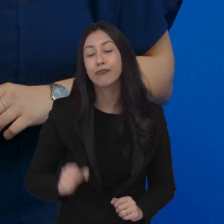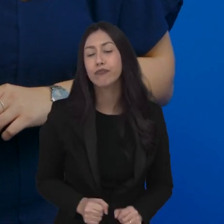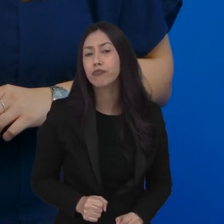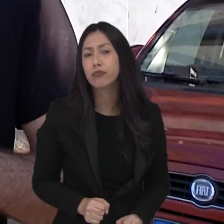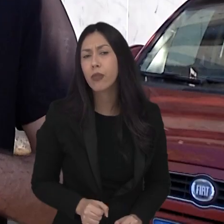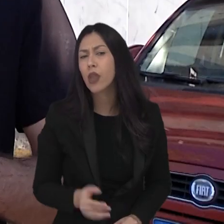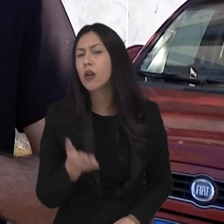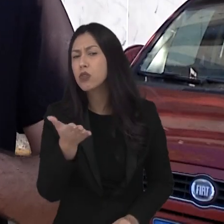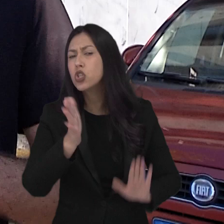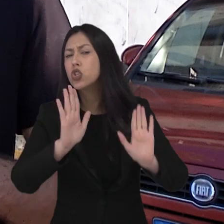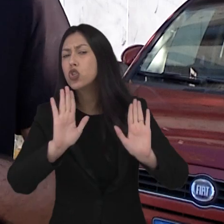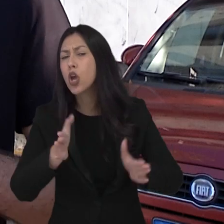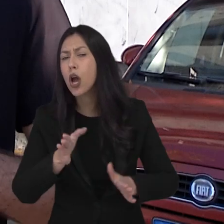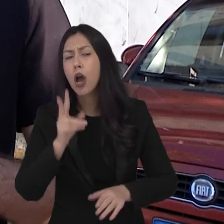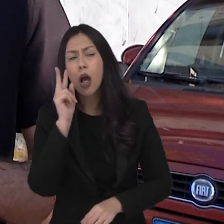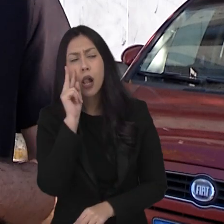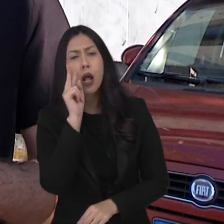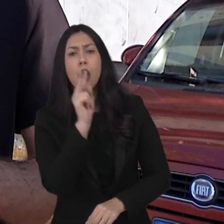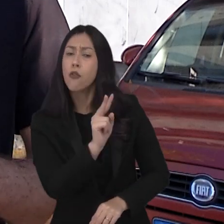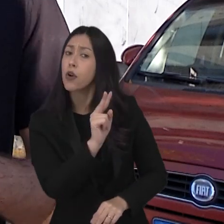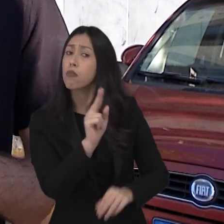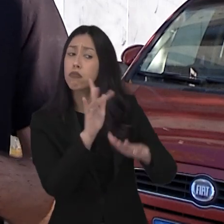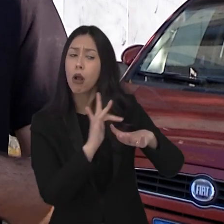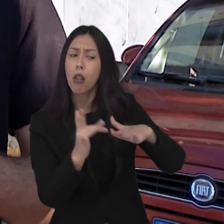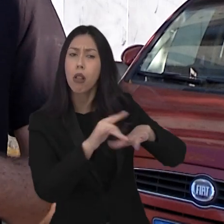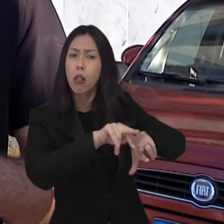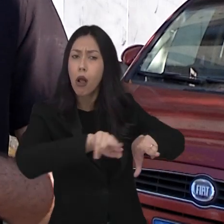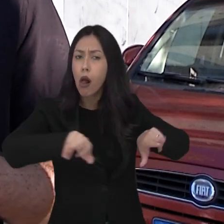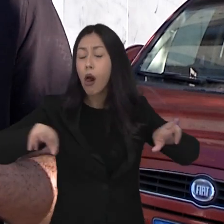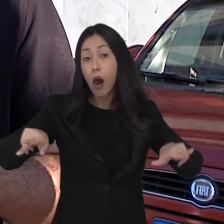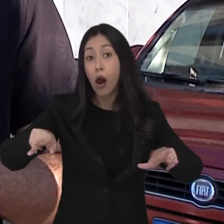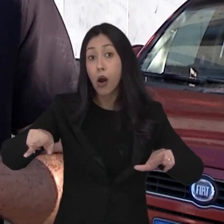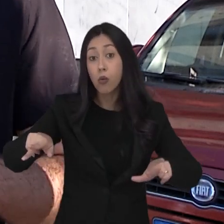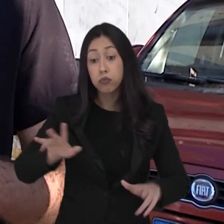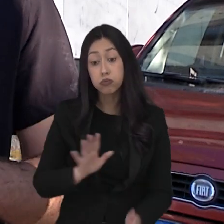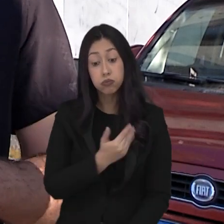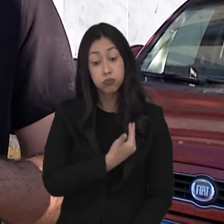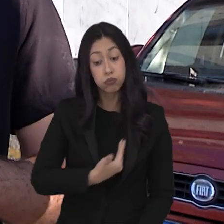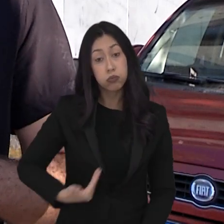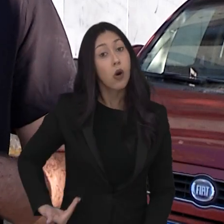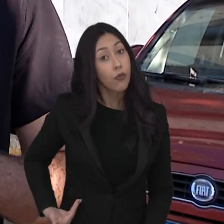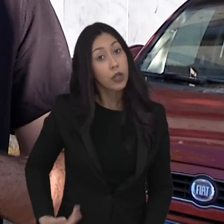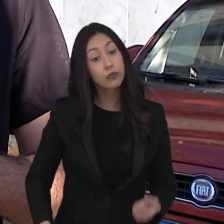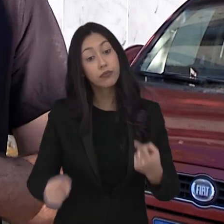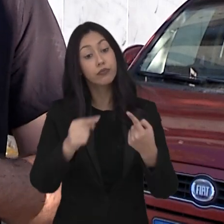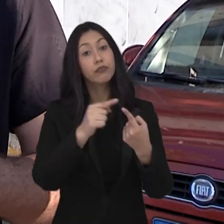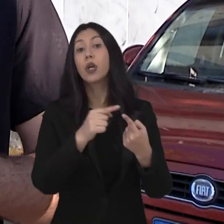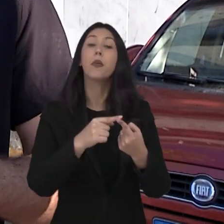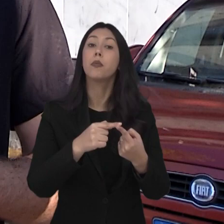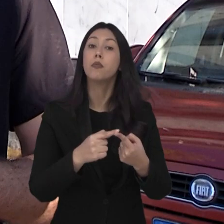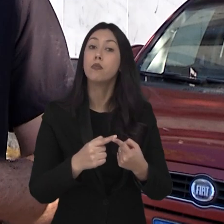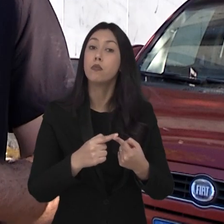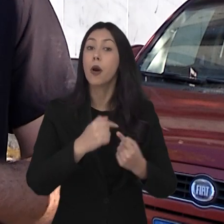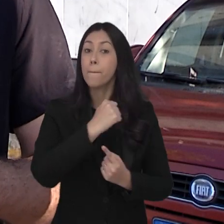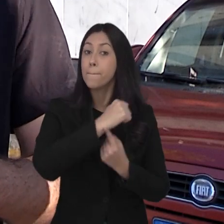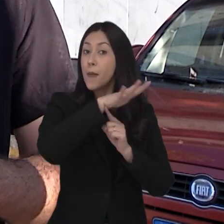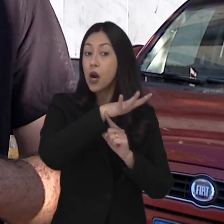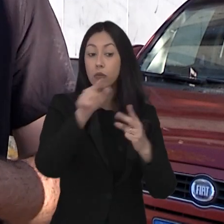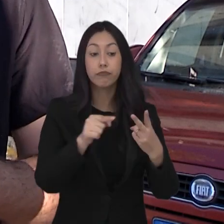dia. Você já deve ter visto nos meios de comunicação a palavra Governo Central, composto pelo Banco